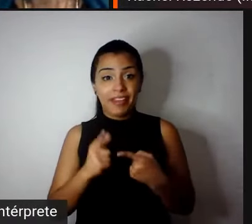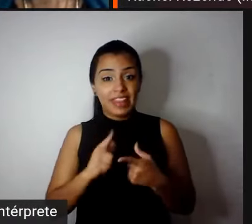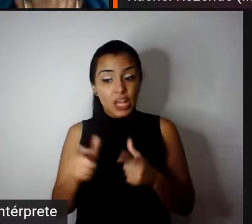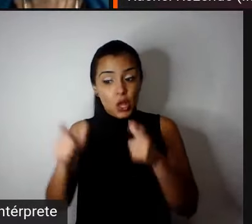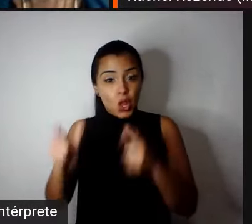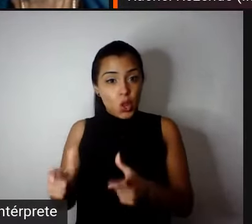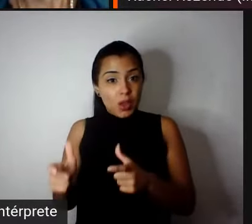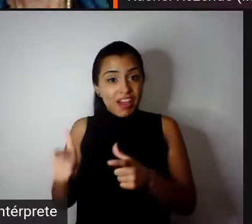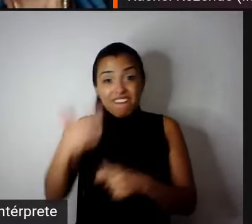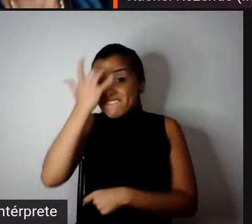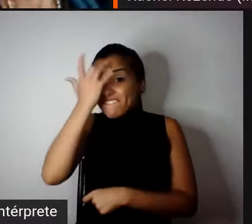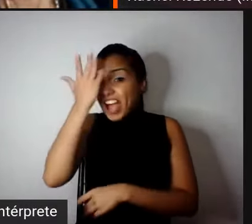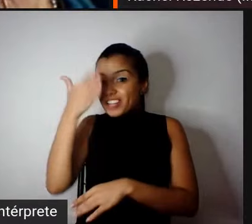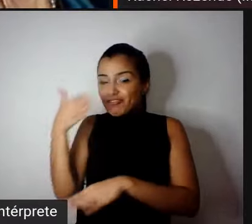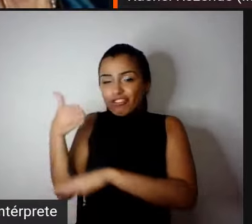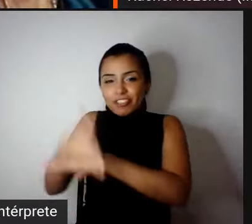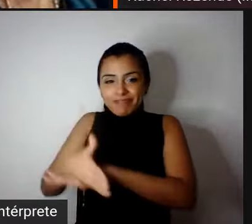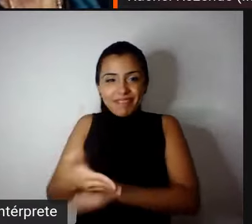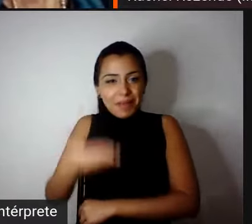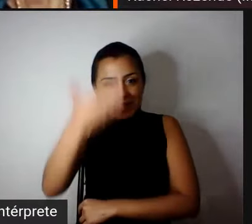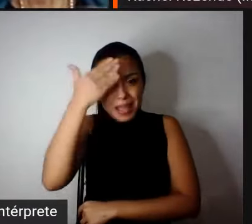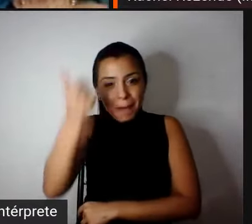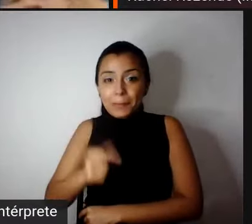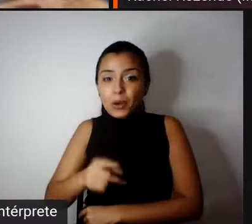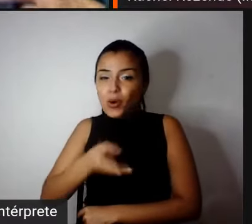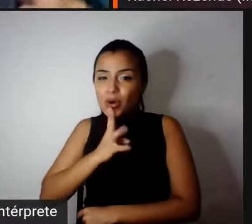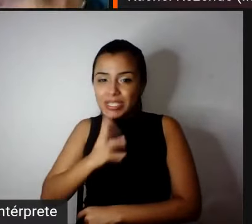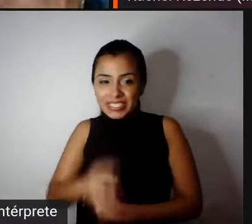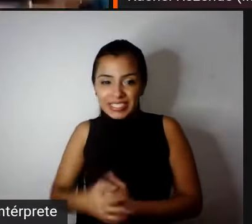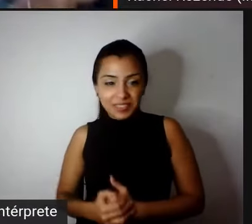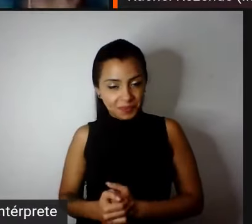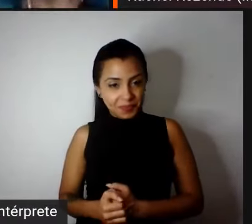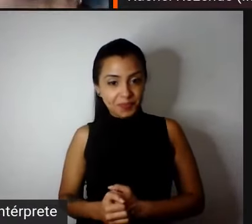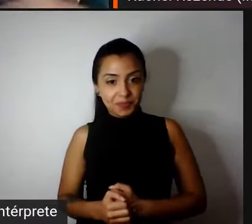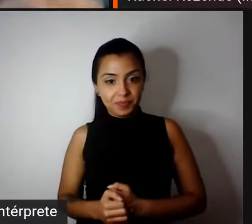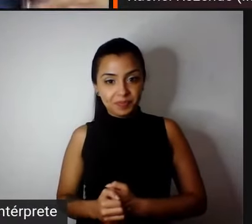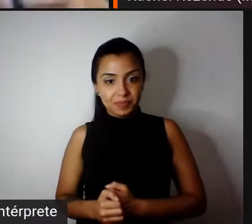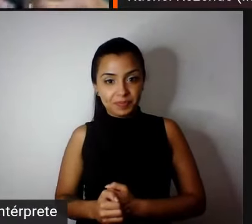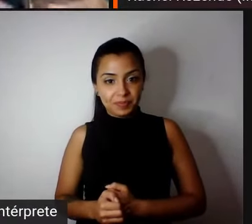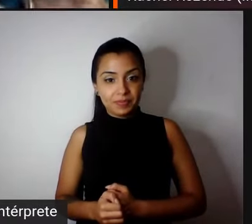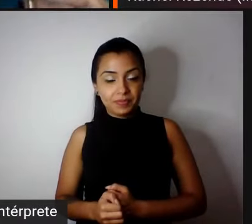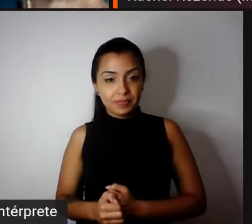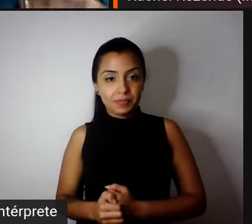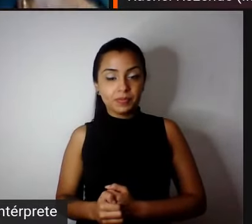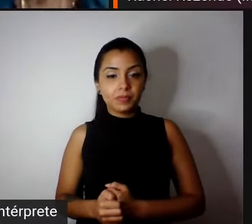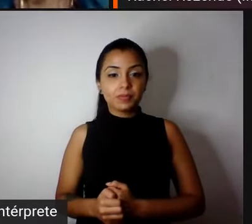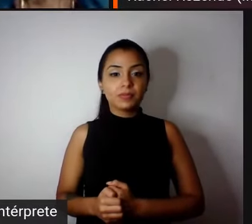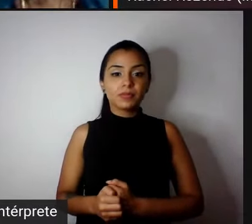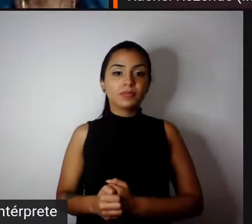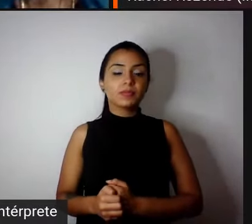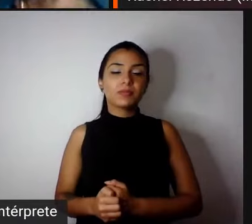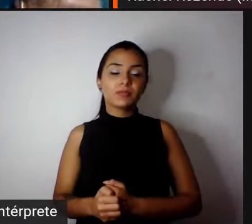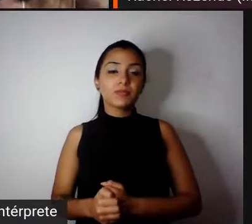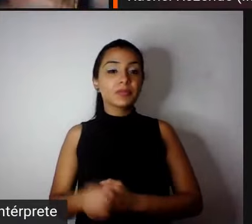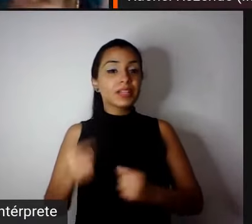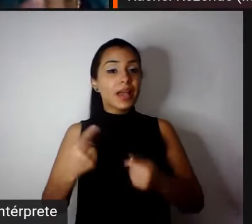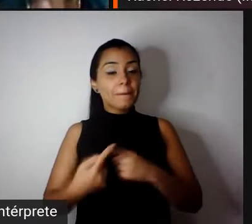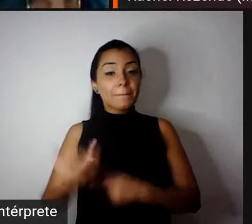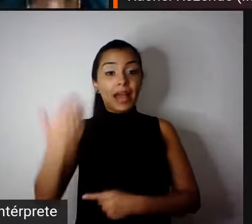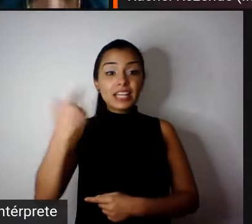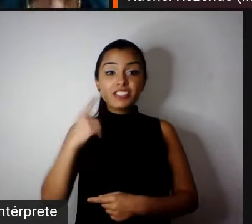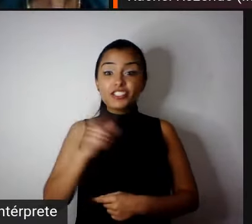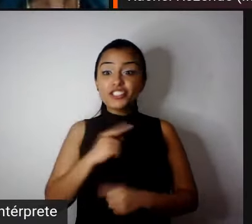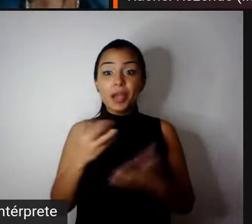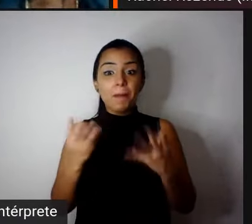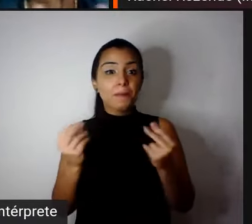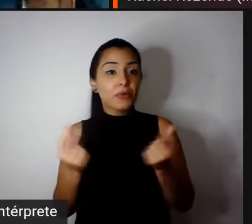aqui. O Carlos, que sabe, aqui estava tão cheio de coisas que não achava nada. Agora está